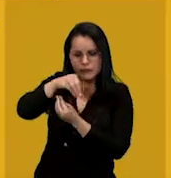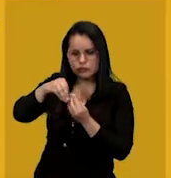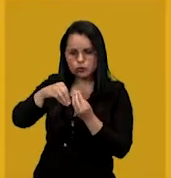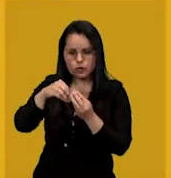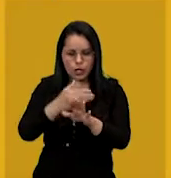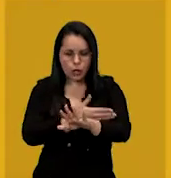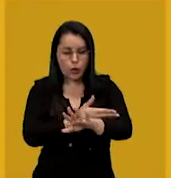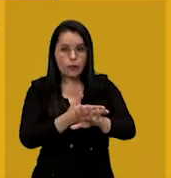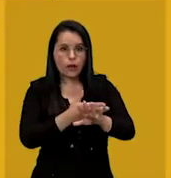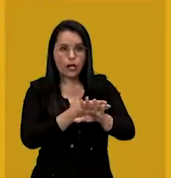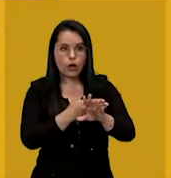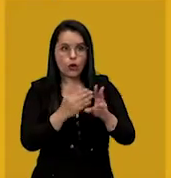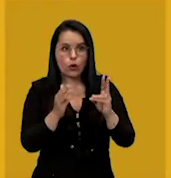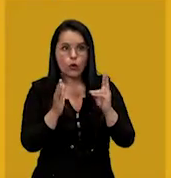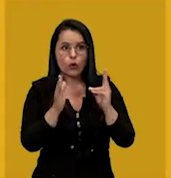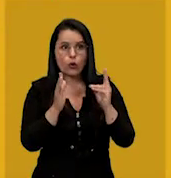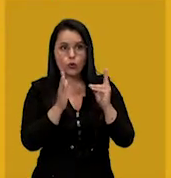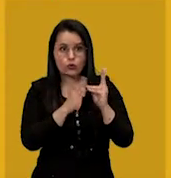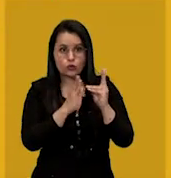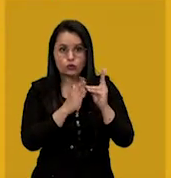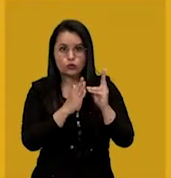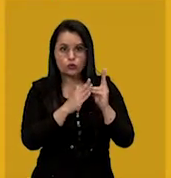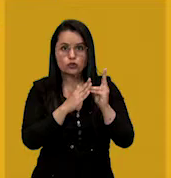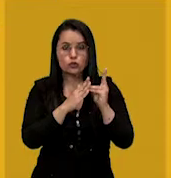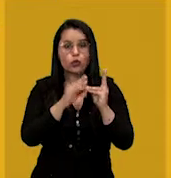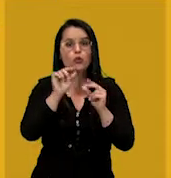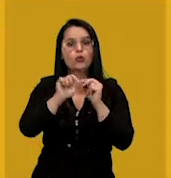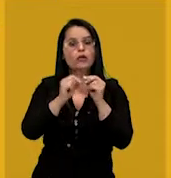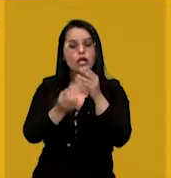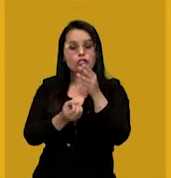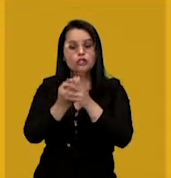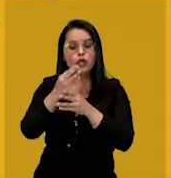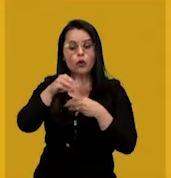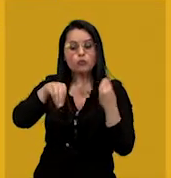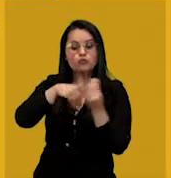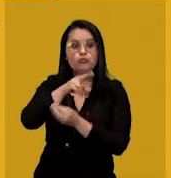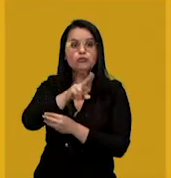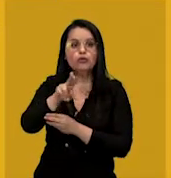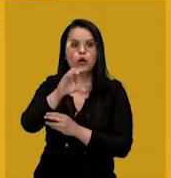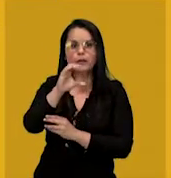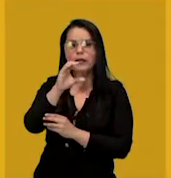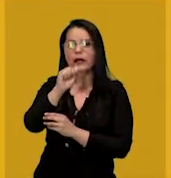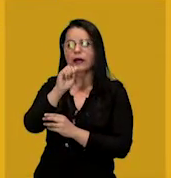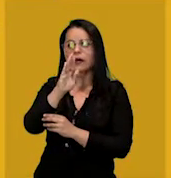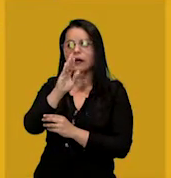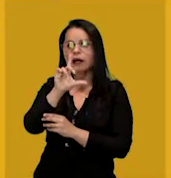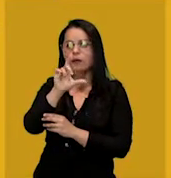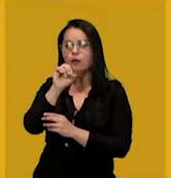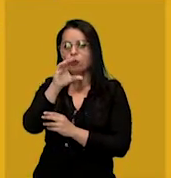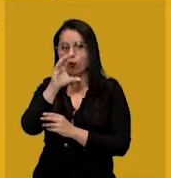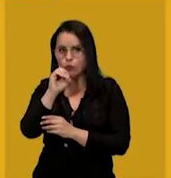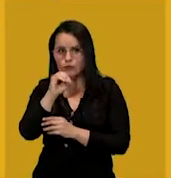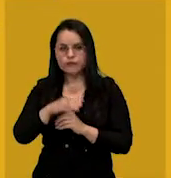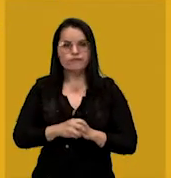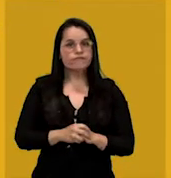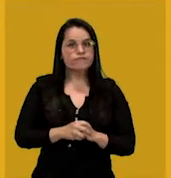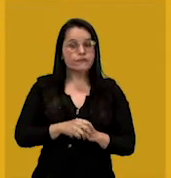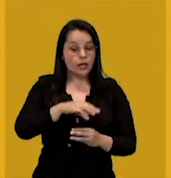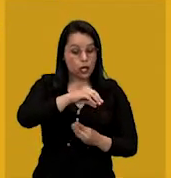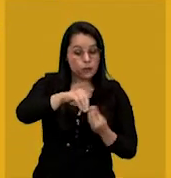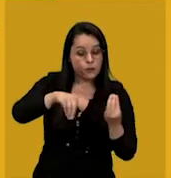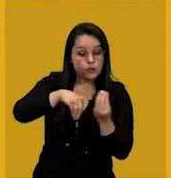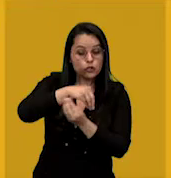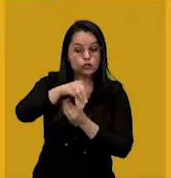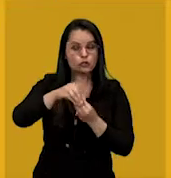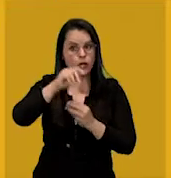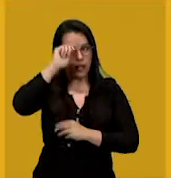com indígena, dos portugueses com indígena, gerou um mestiço chamado caboclo. A mistura